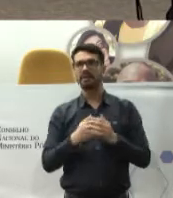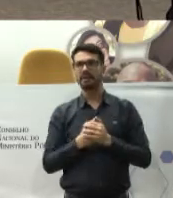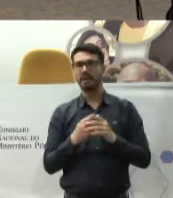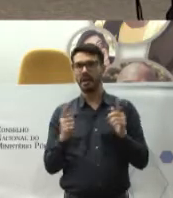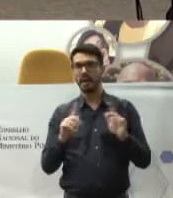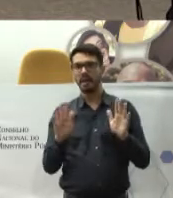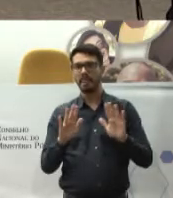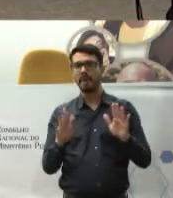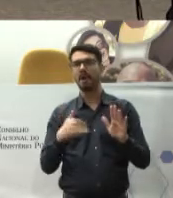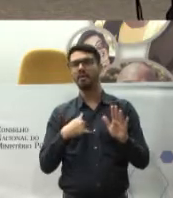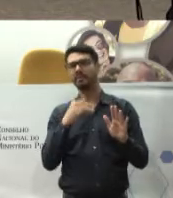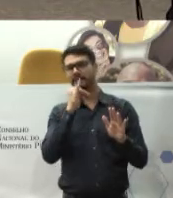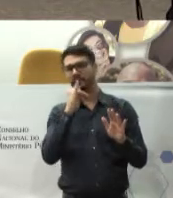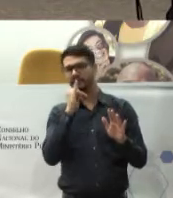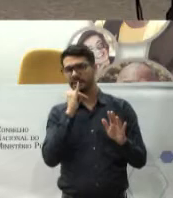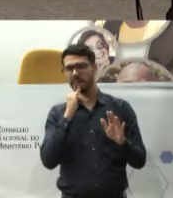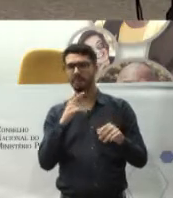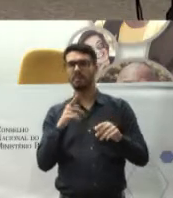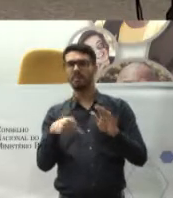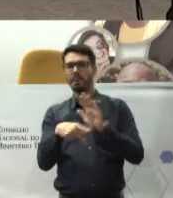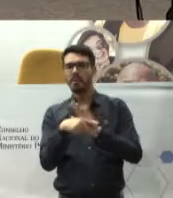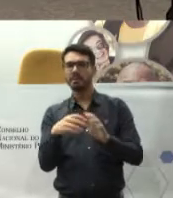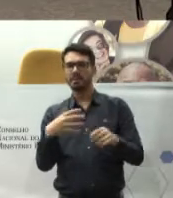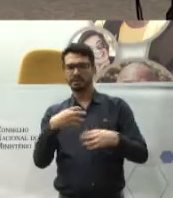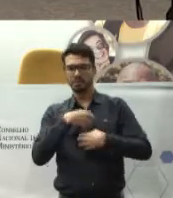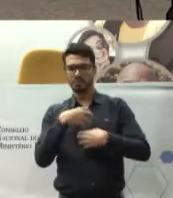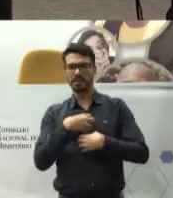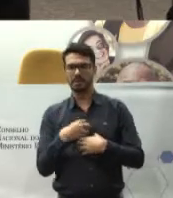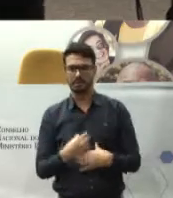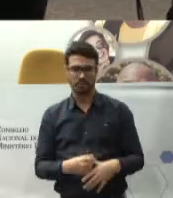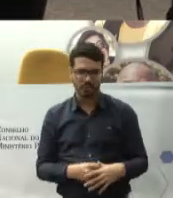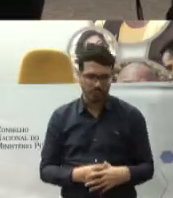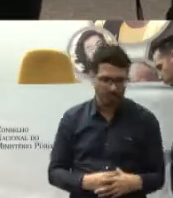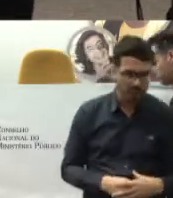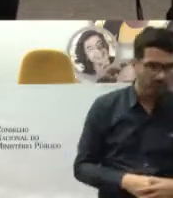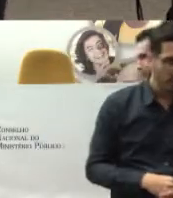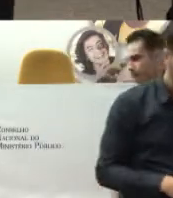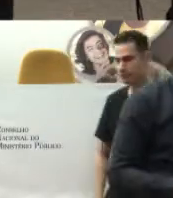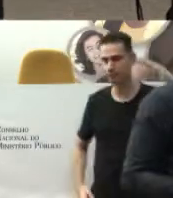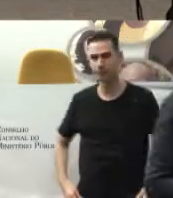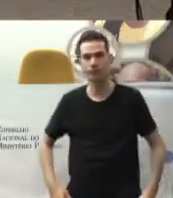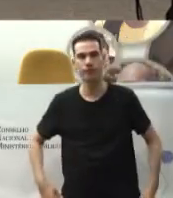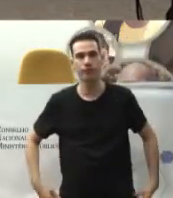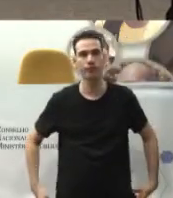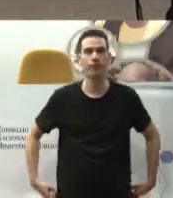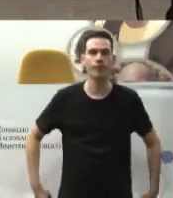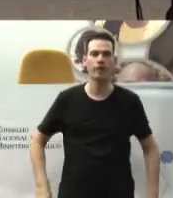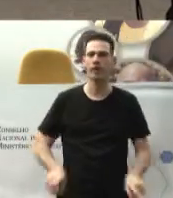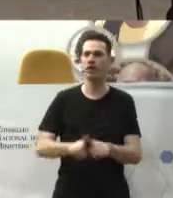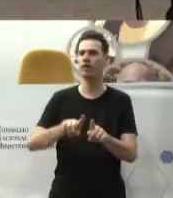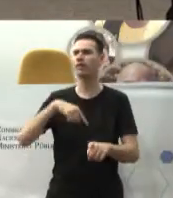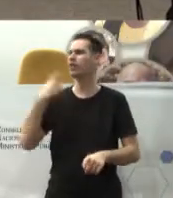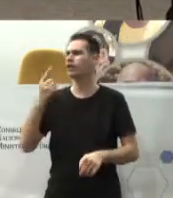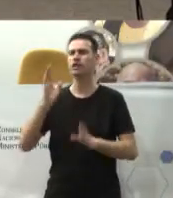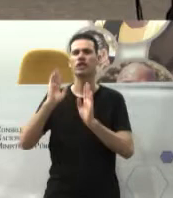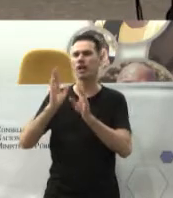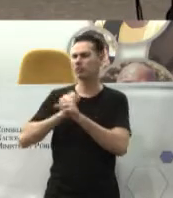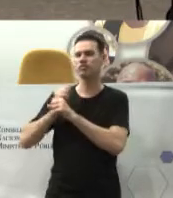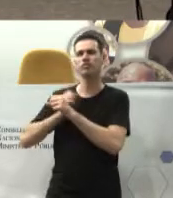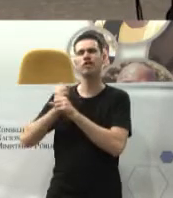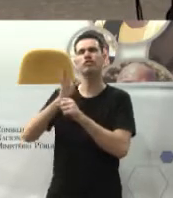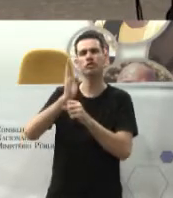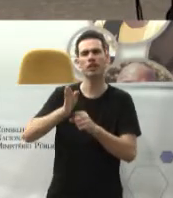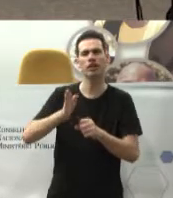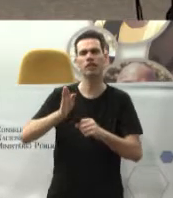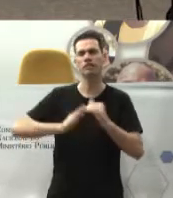ficando naquele aspecto de cunho emocional. Isso já está, e eu vou me socorrer do secretário, há quanto tempo nós temos já essa